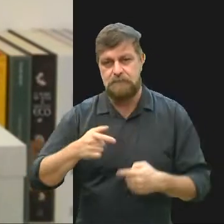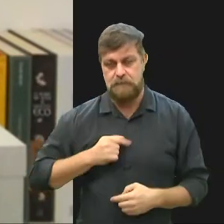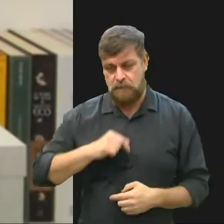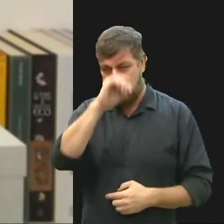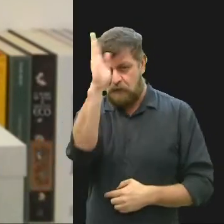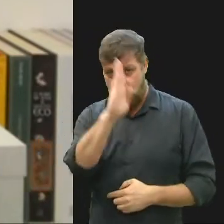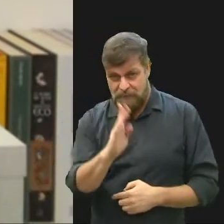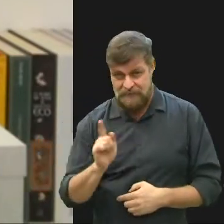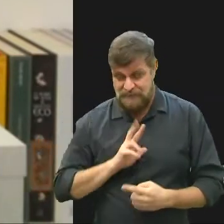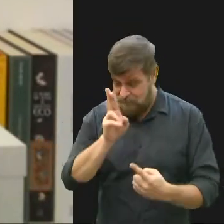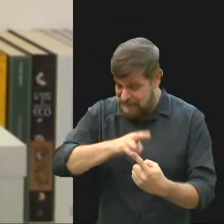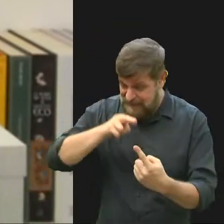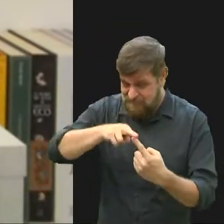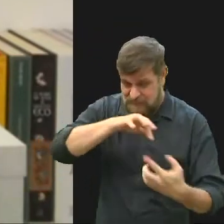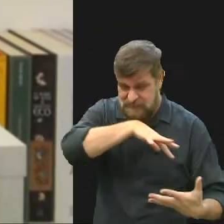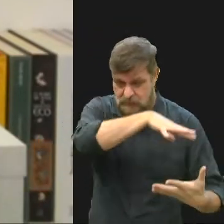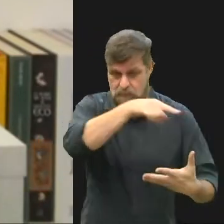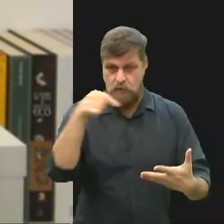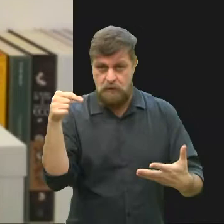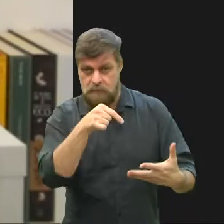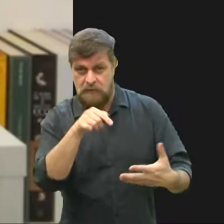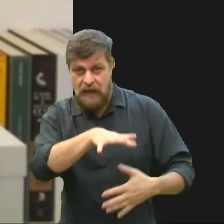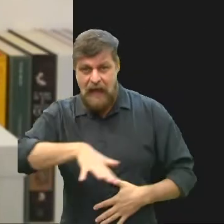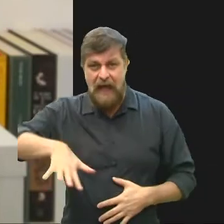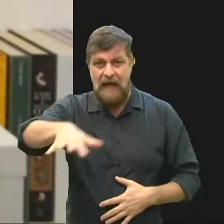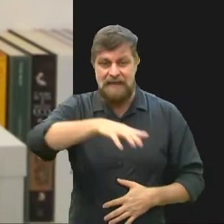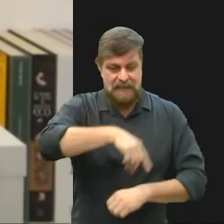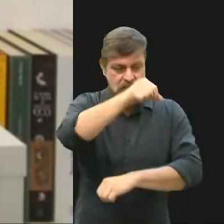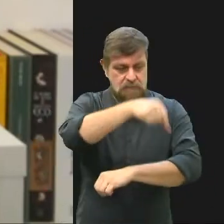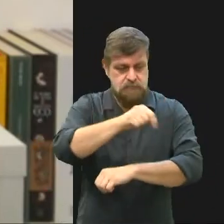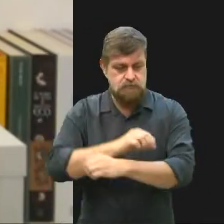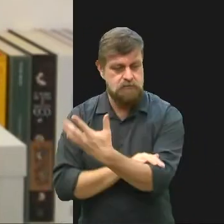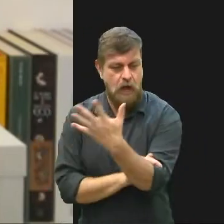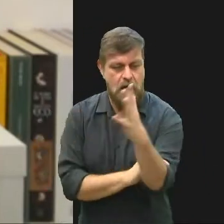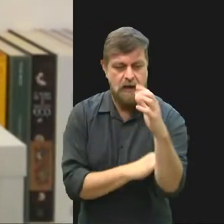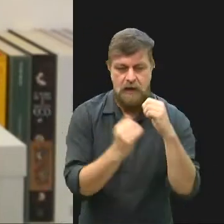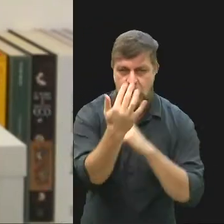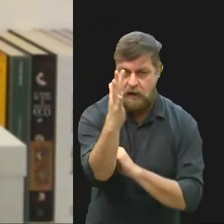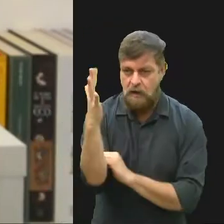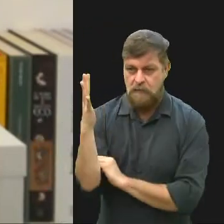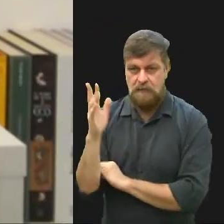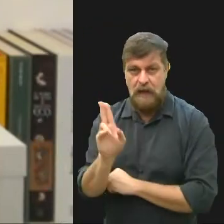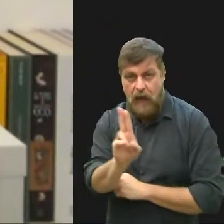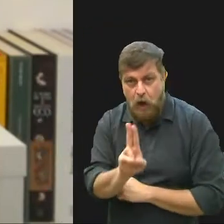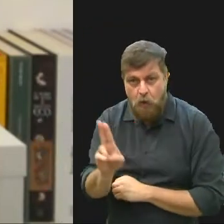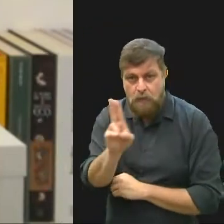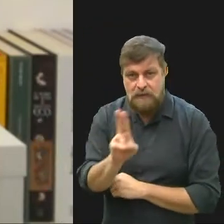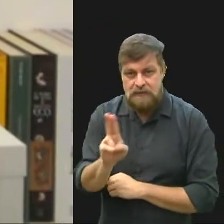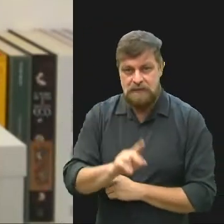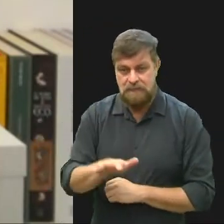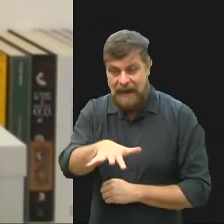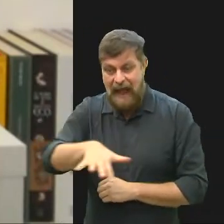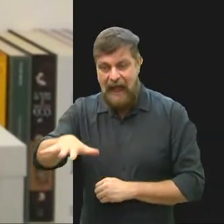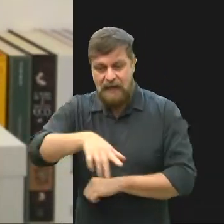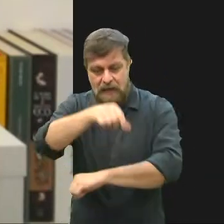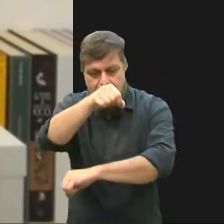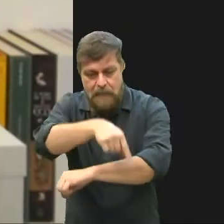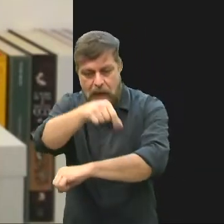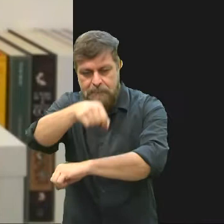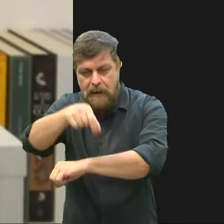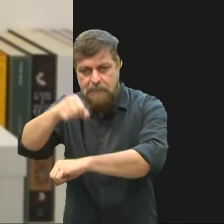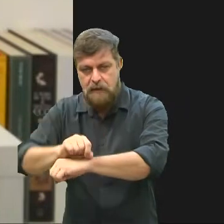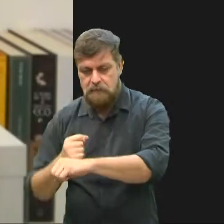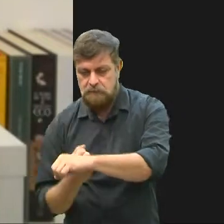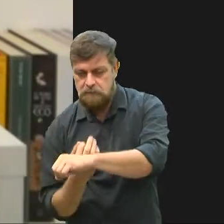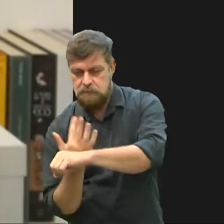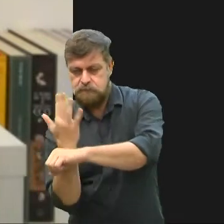Brasil ele é uma referência mundial no setor de árvores plantadas, surge uma oportunidade para o setor florestal aumentar a sua